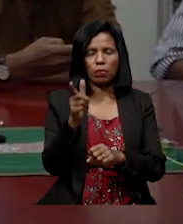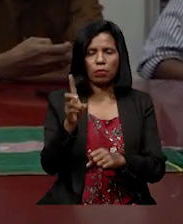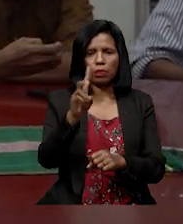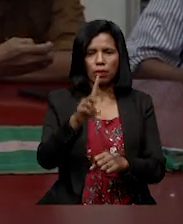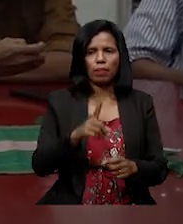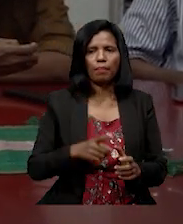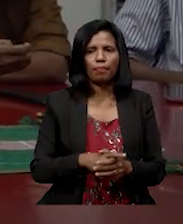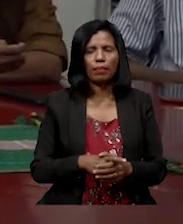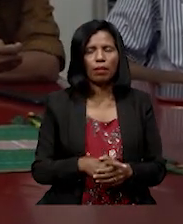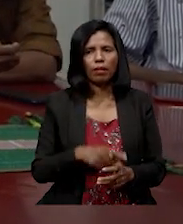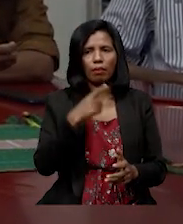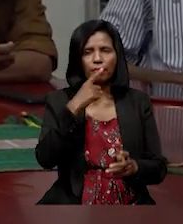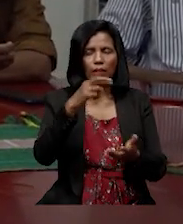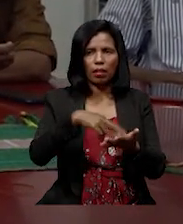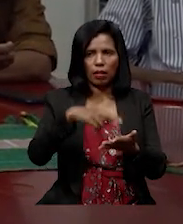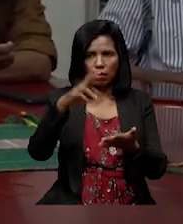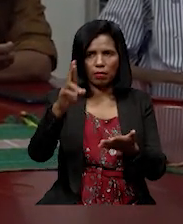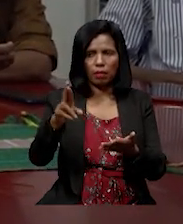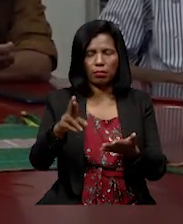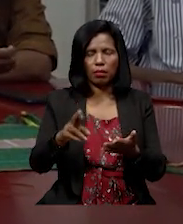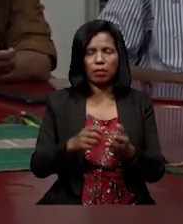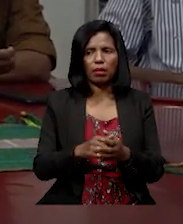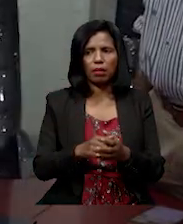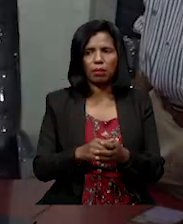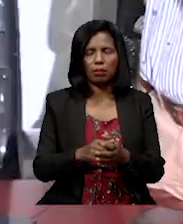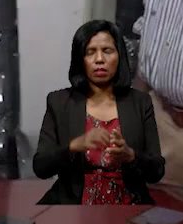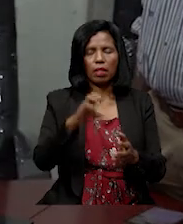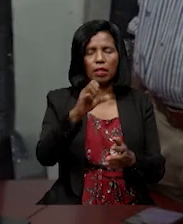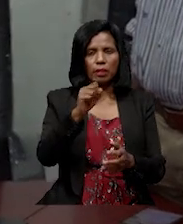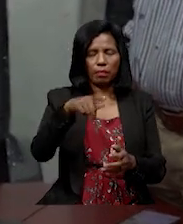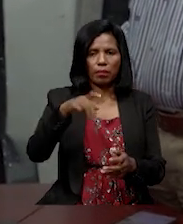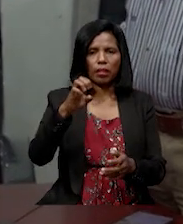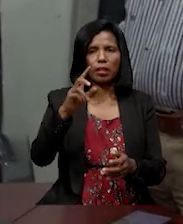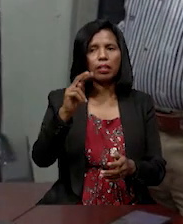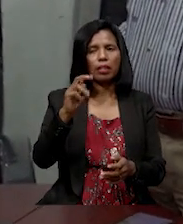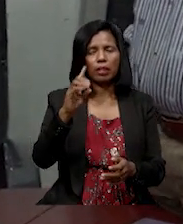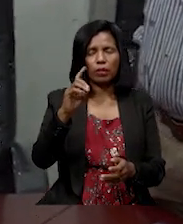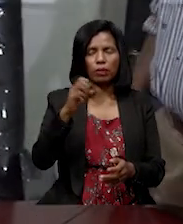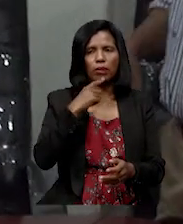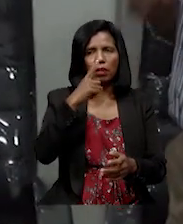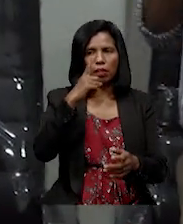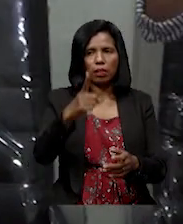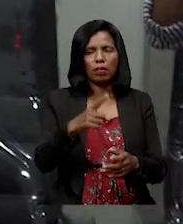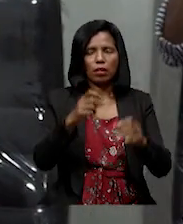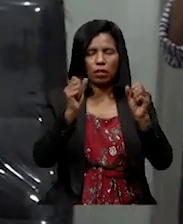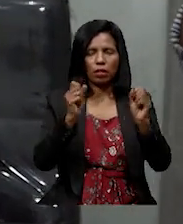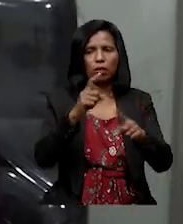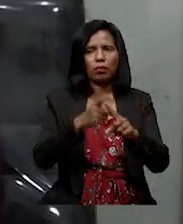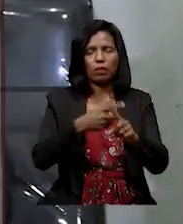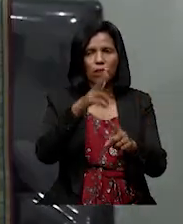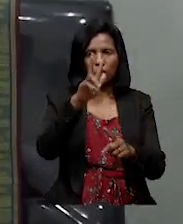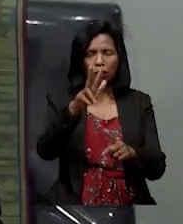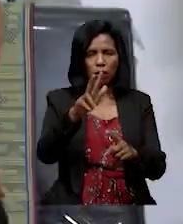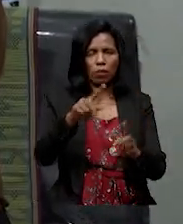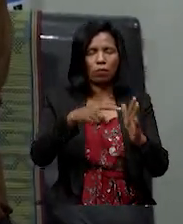dene ia plenare refere a prova conselheiro Expedito Dias Ximenes hori substitui posição presidente Conselho Imprensa Interino durante fulan tolu